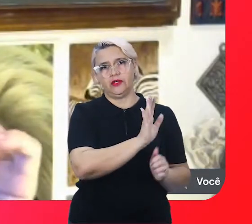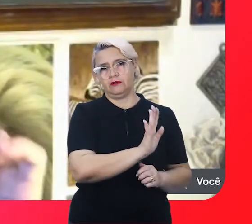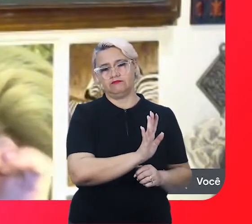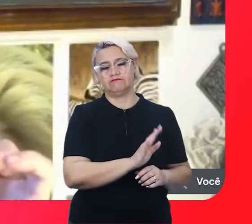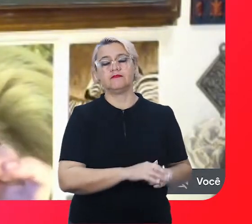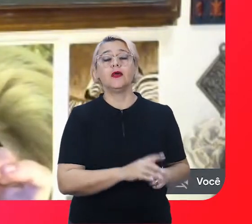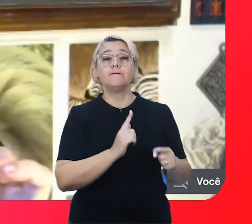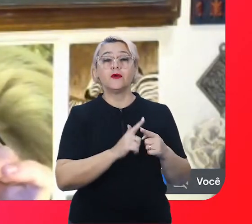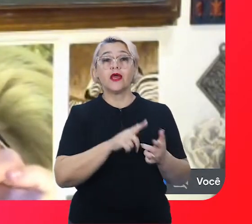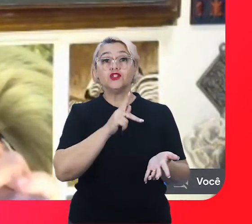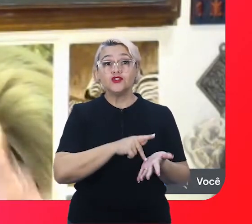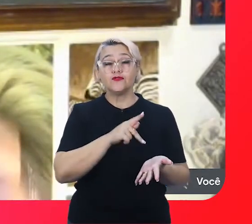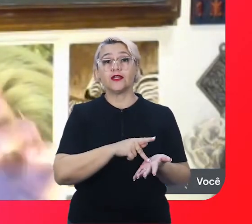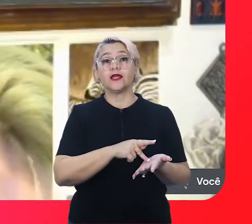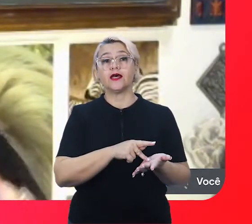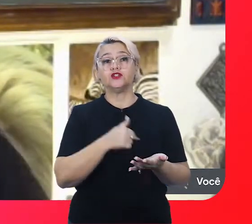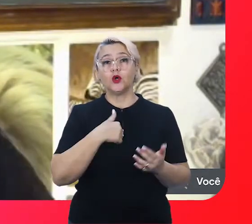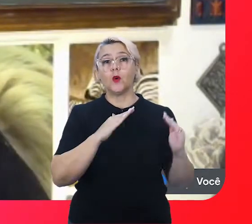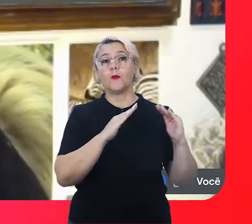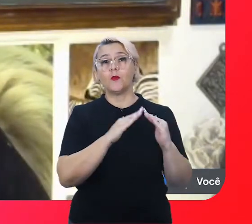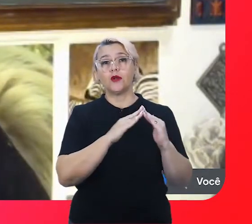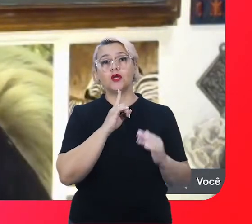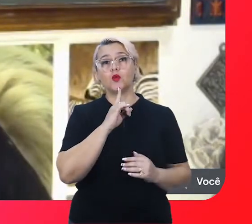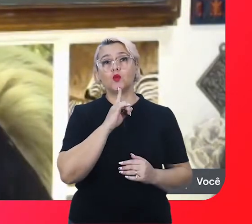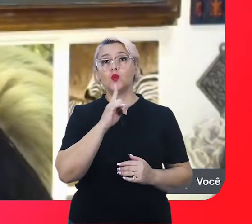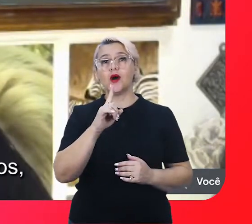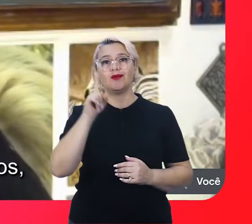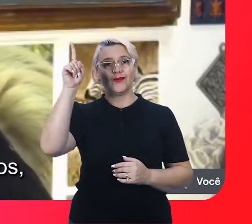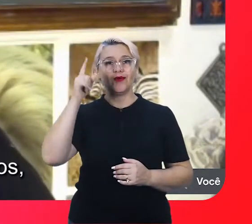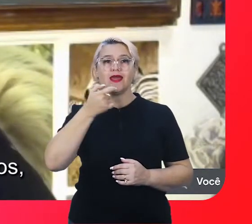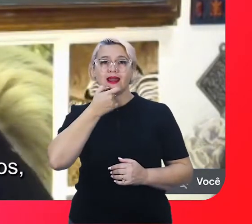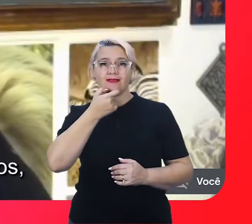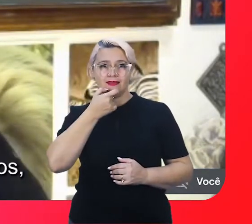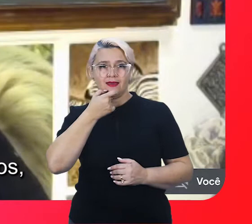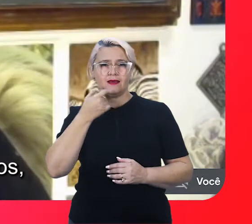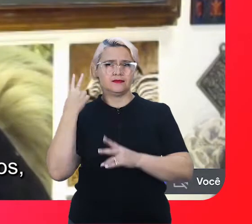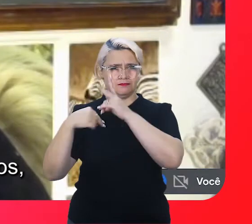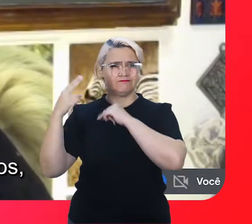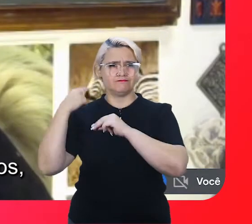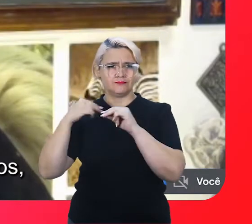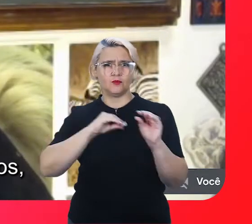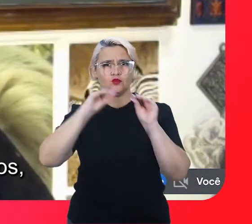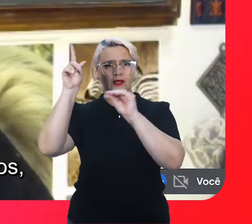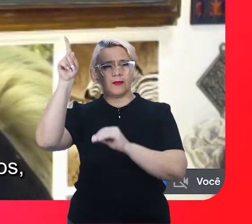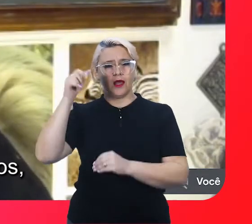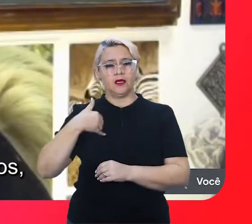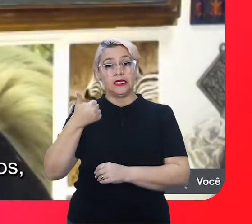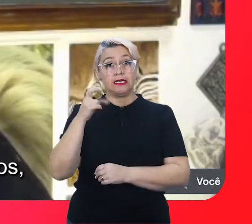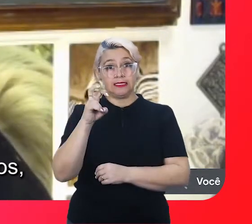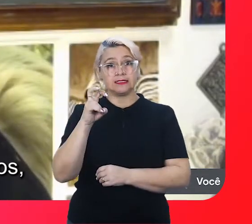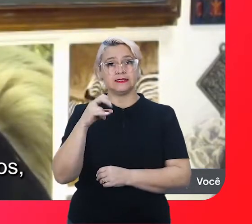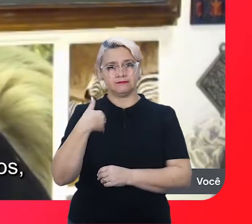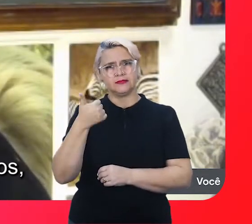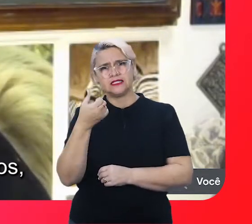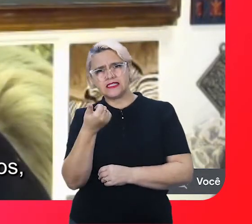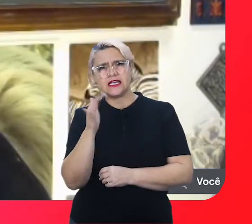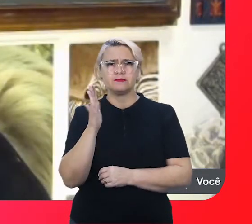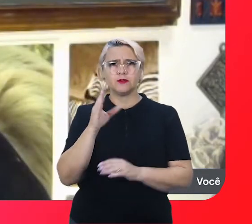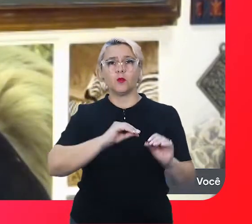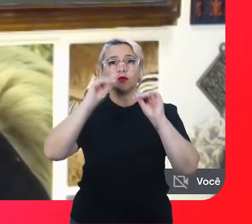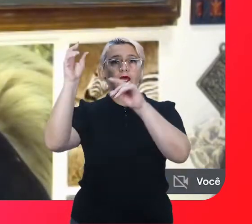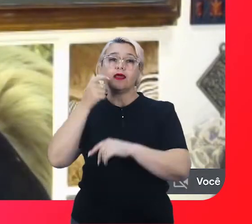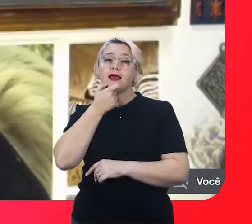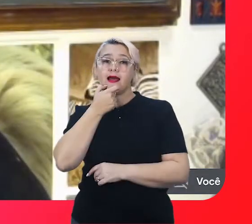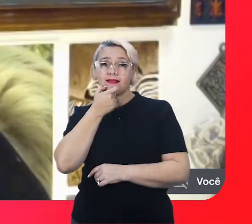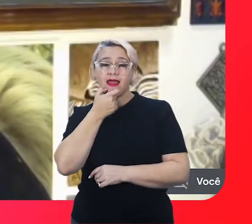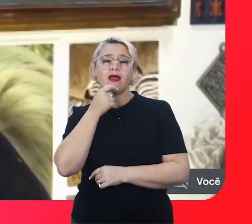verdade, eu morei um ano na Inglaterra, assim, logo na minha adolescência, com 15 anos, 15, 16 anos, eu fiquei